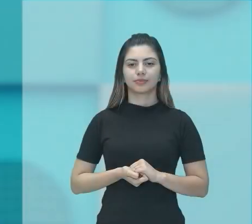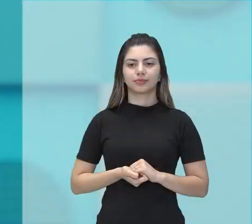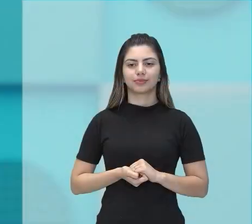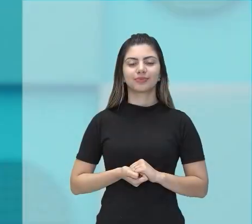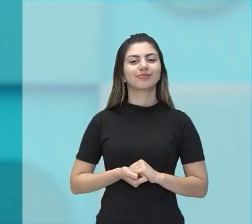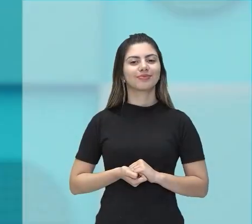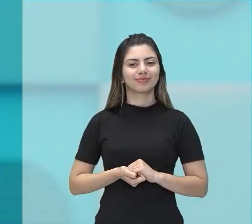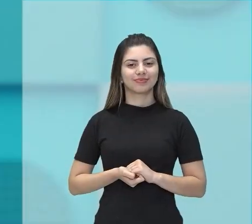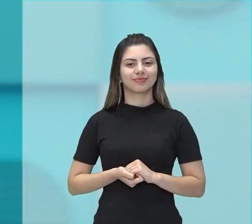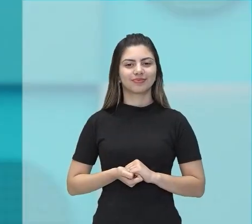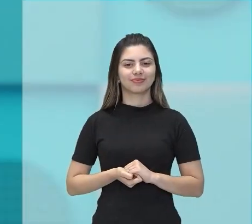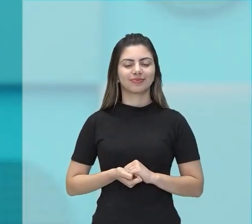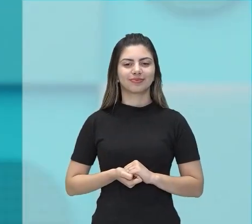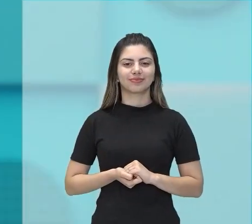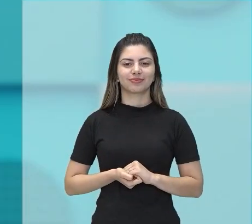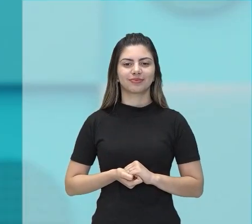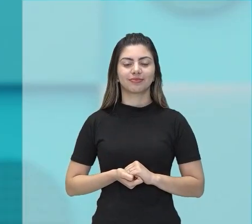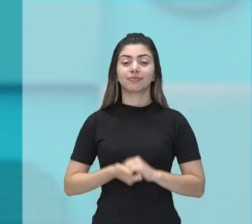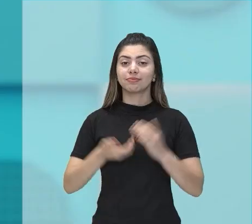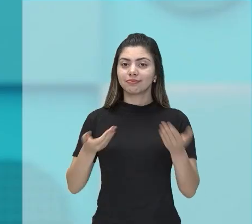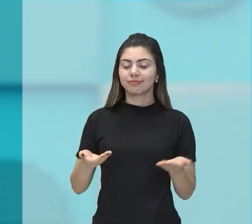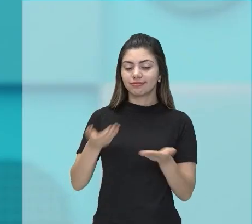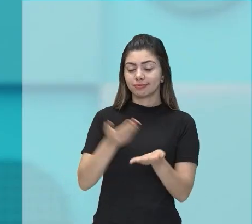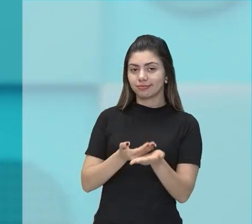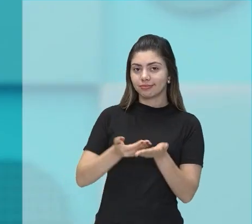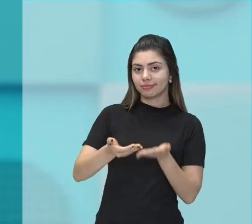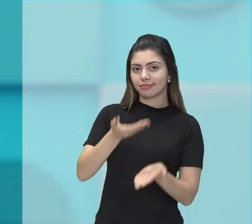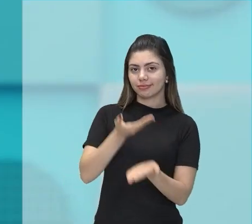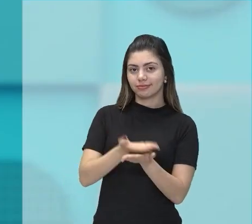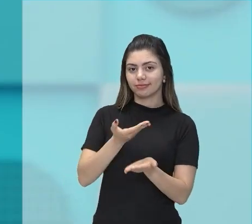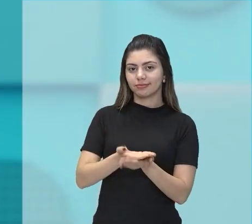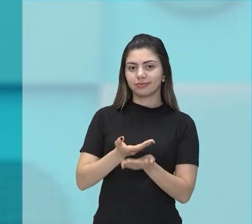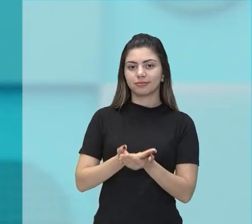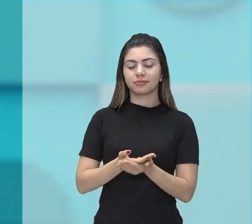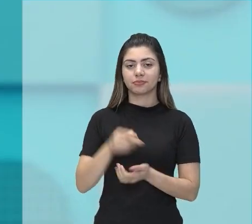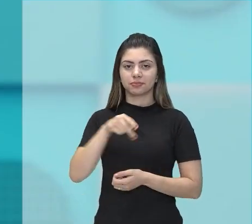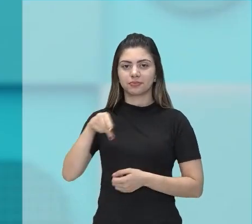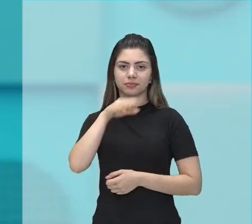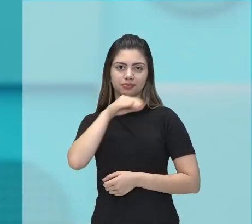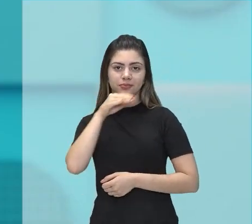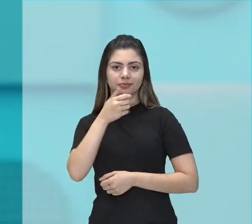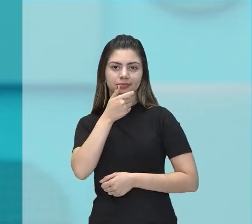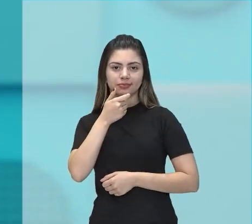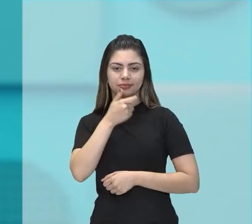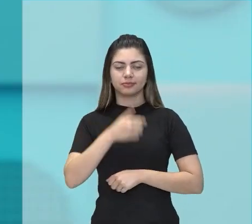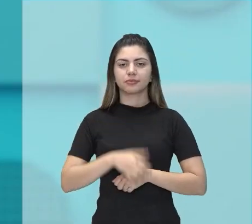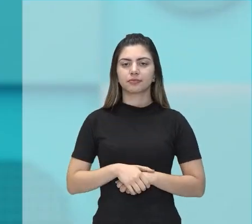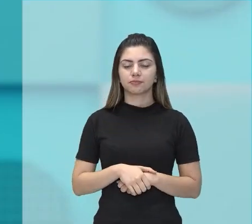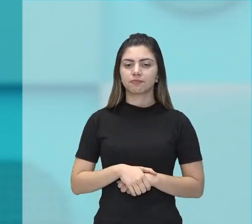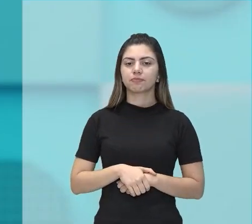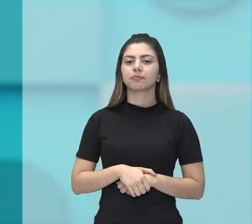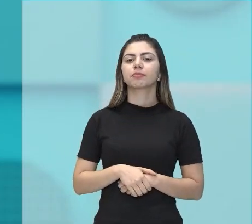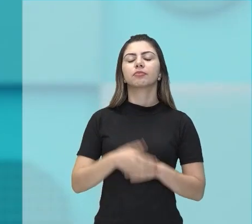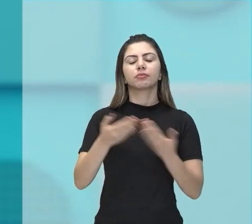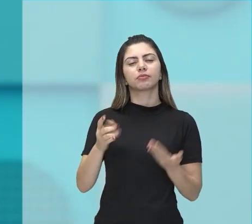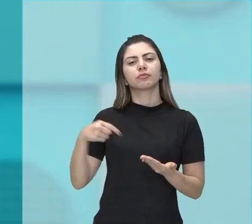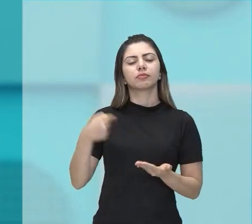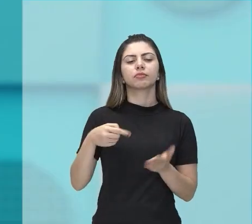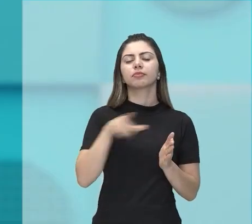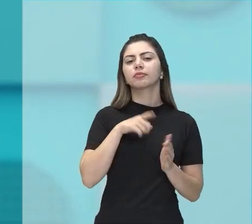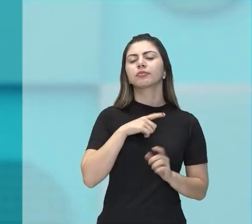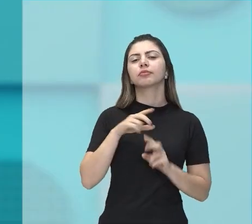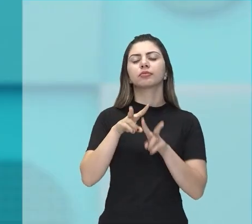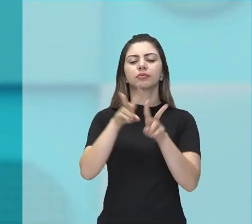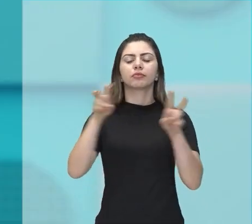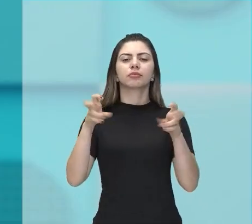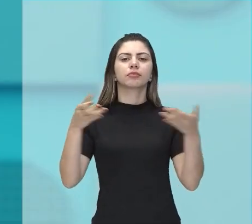So let's start the class. Vamos começar a aula talking about future, falando sobre futuro. E nós temos um texto